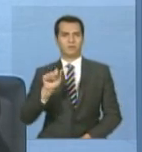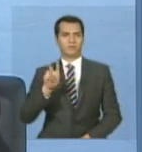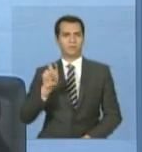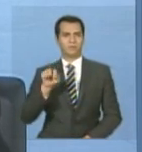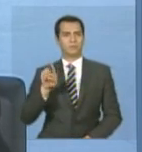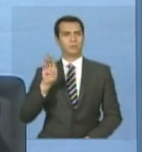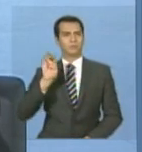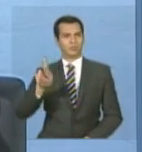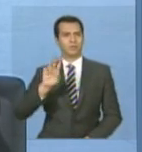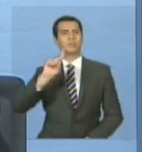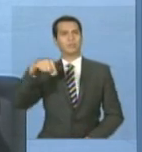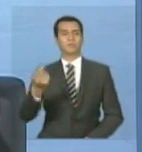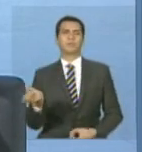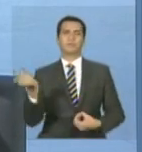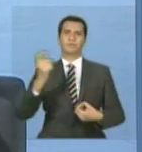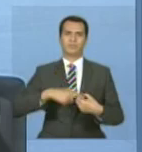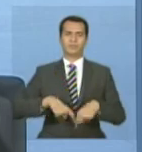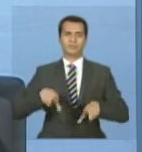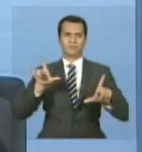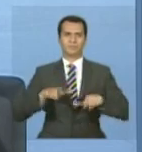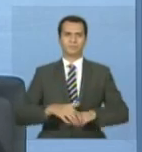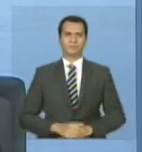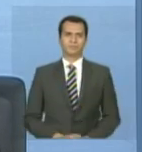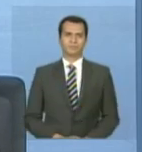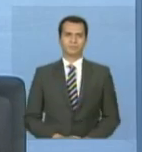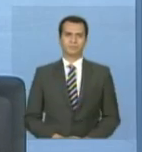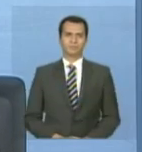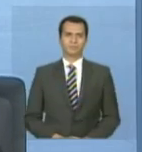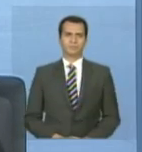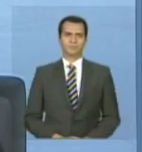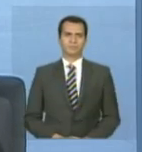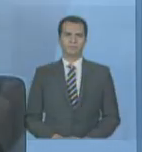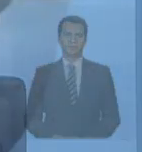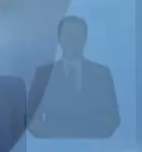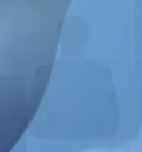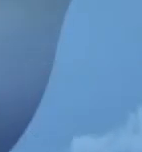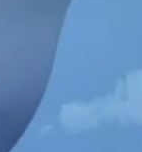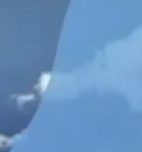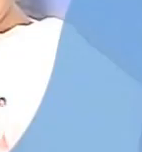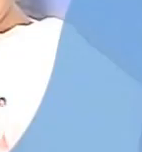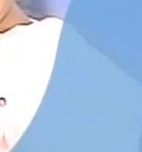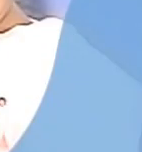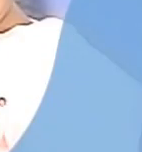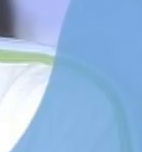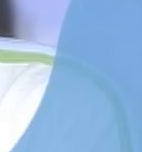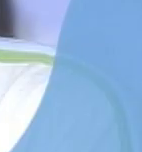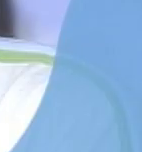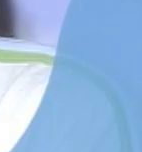tele@mds.gov.br. Espero você!